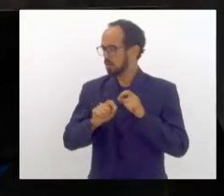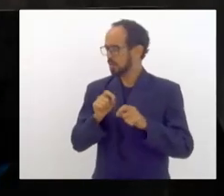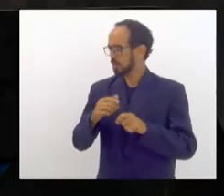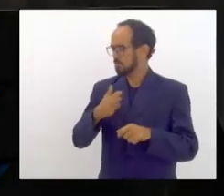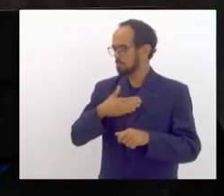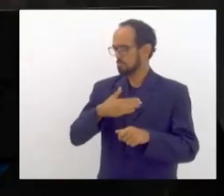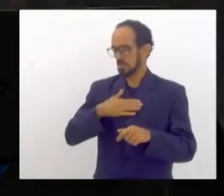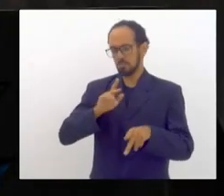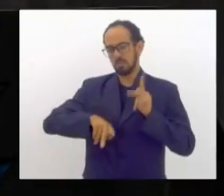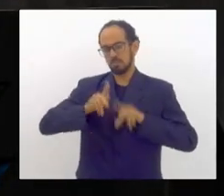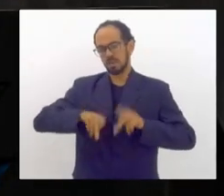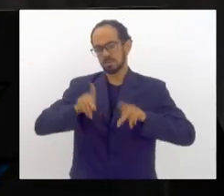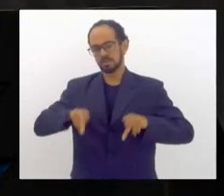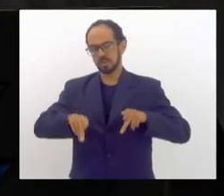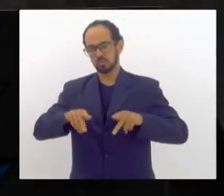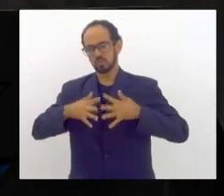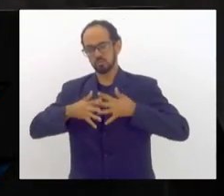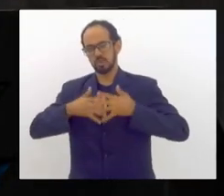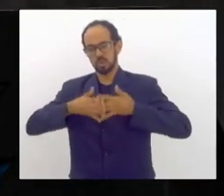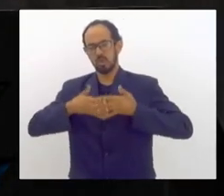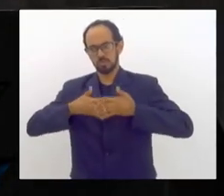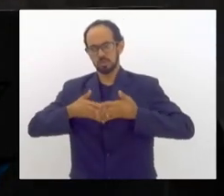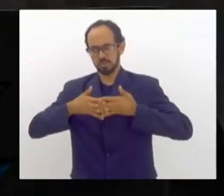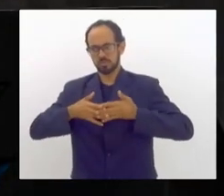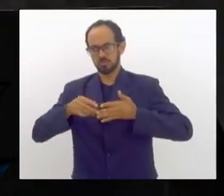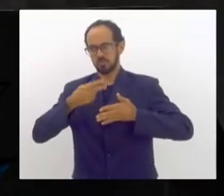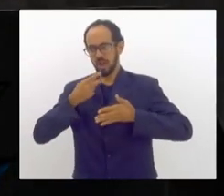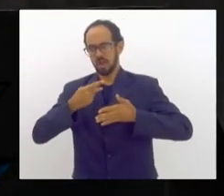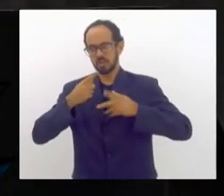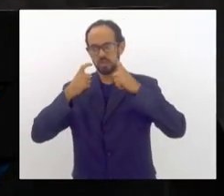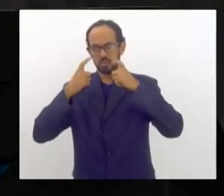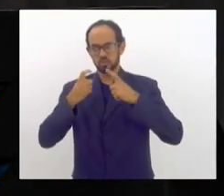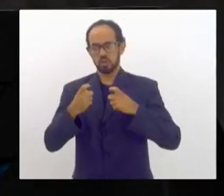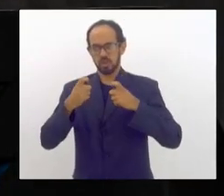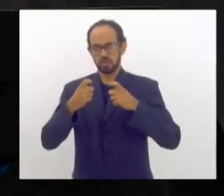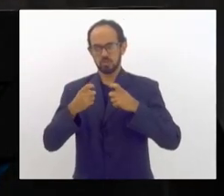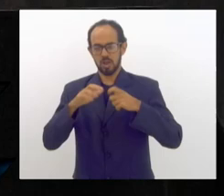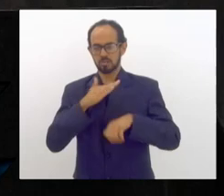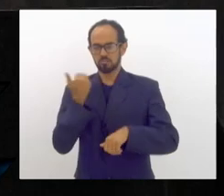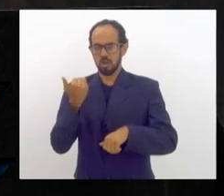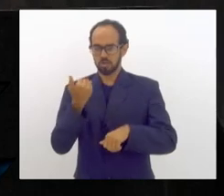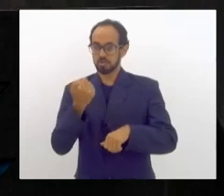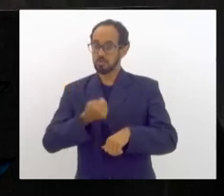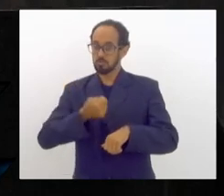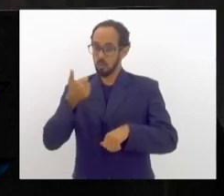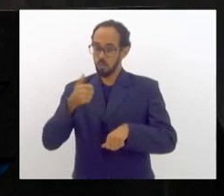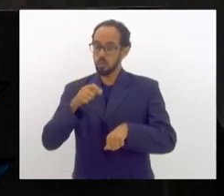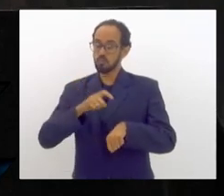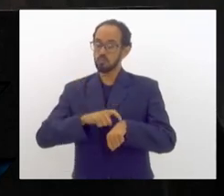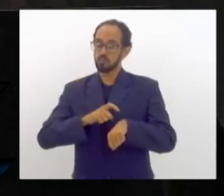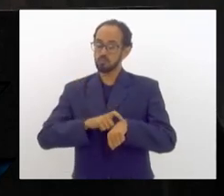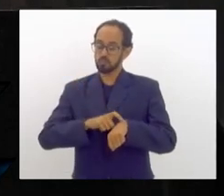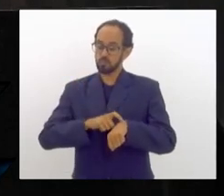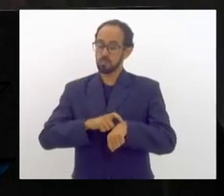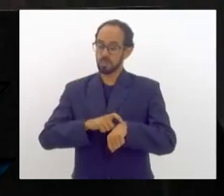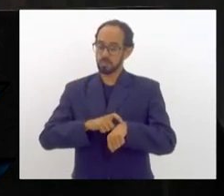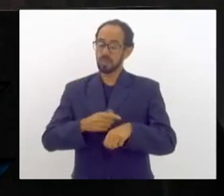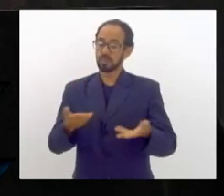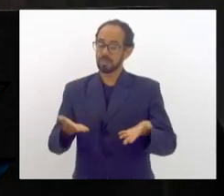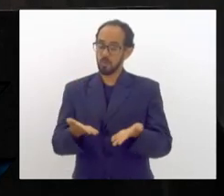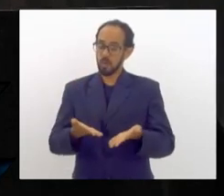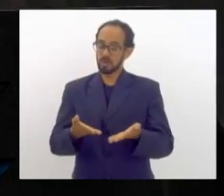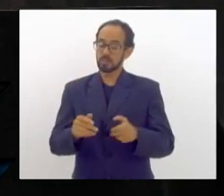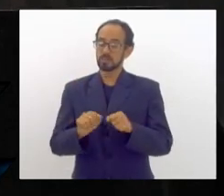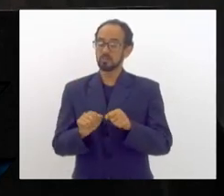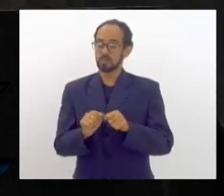povo de Petrópolis está falando hoje, chorando as suas mortes, que pouco foi feito. E eu não estou aqui para dizer que a